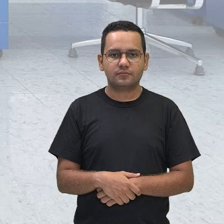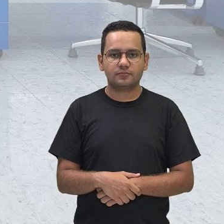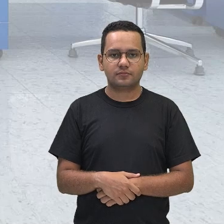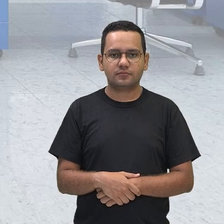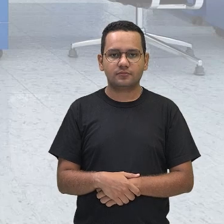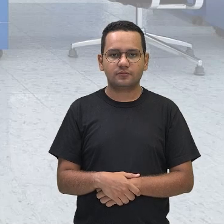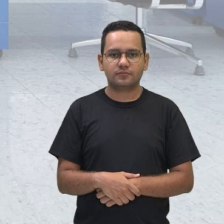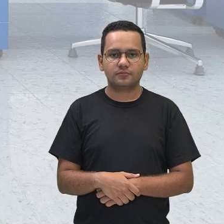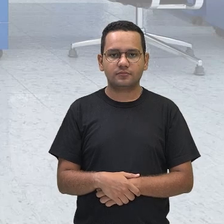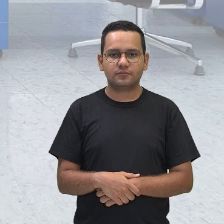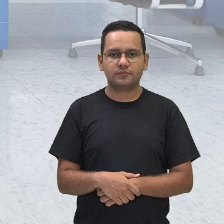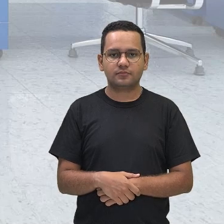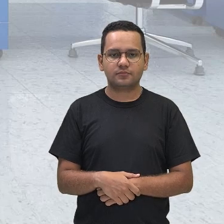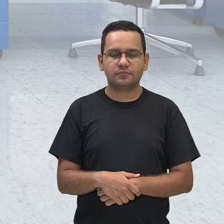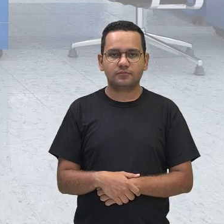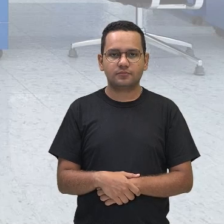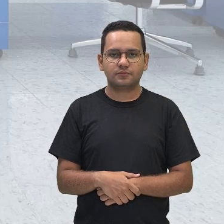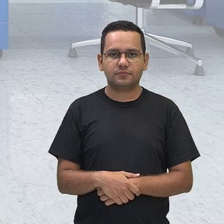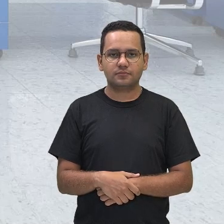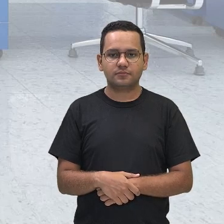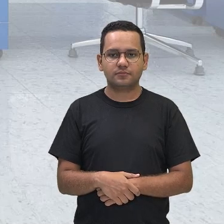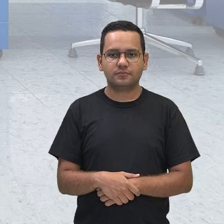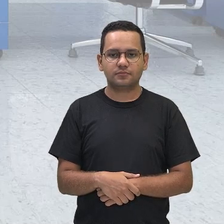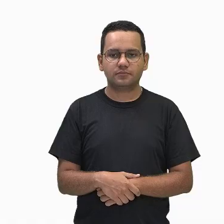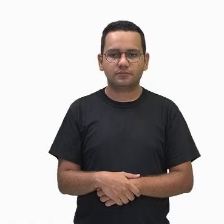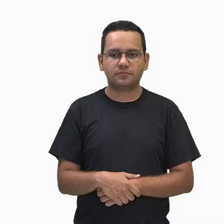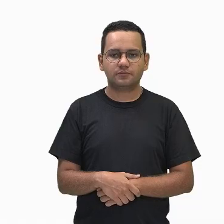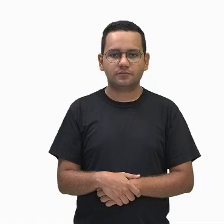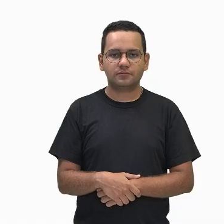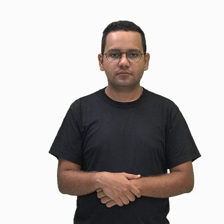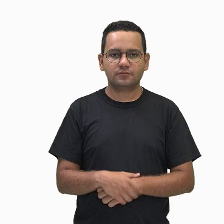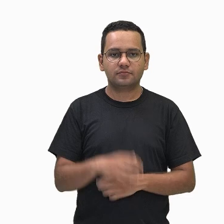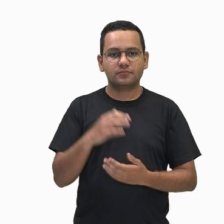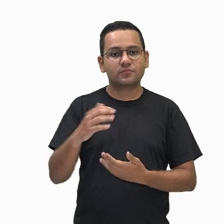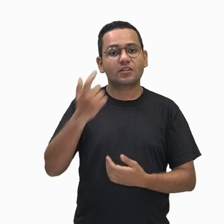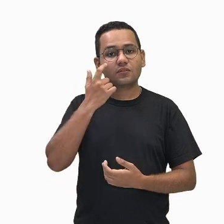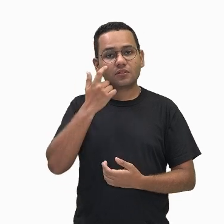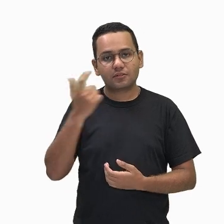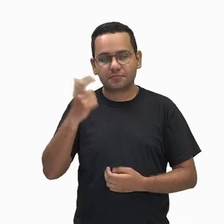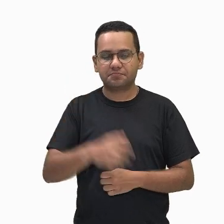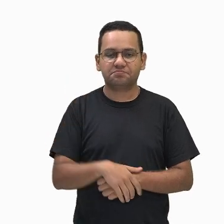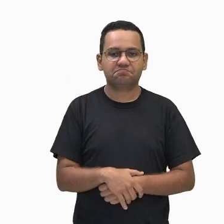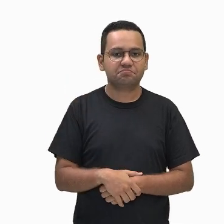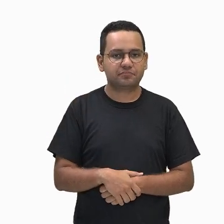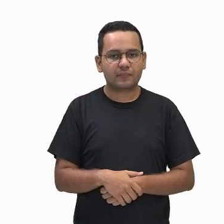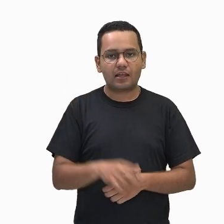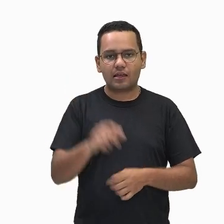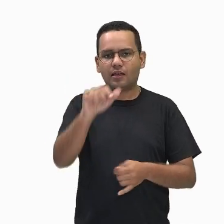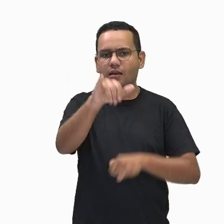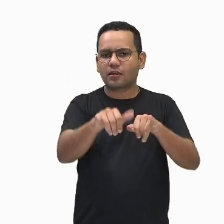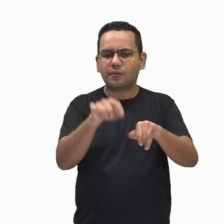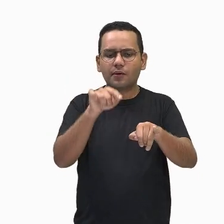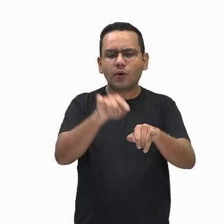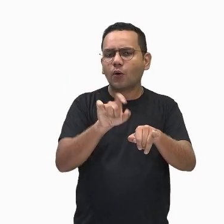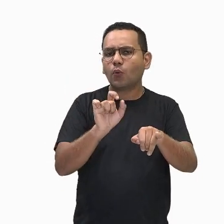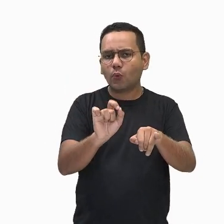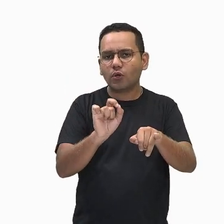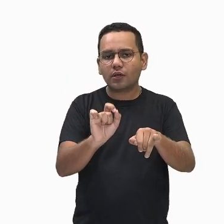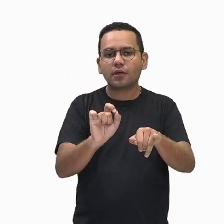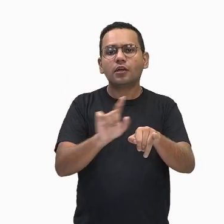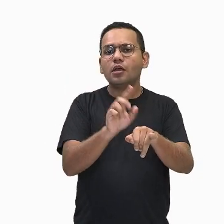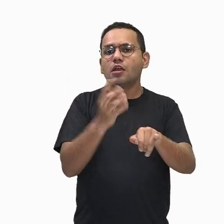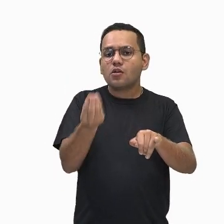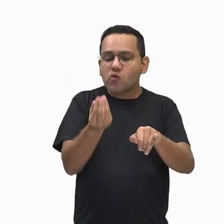E como ela está inserida no nosso cotidiano. Então, a